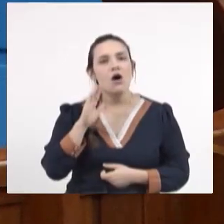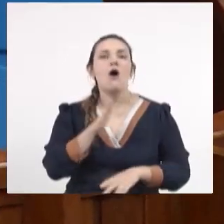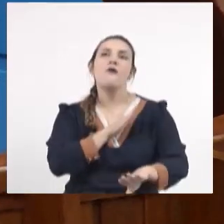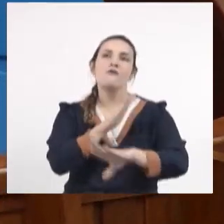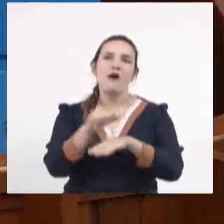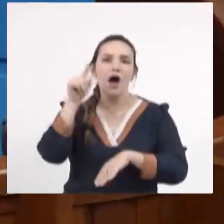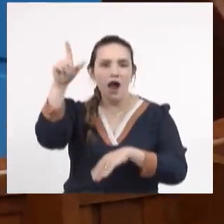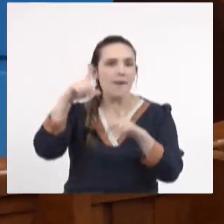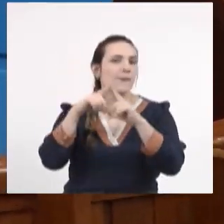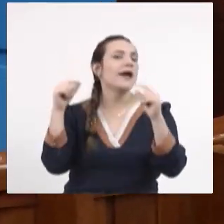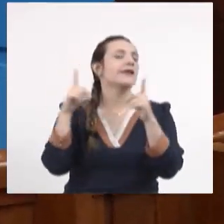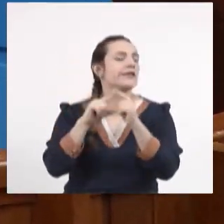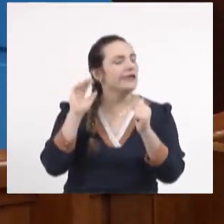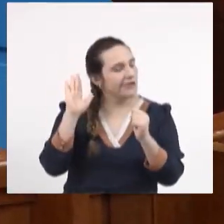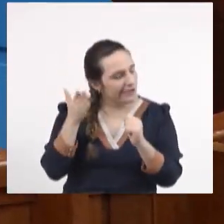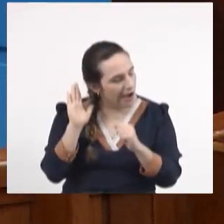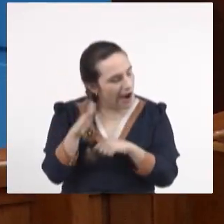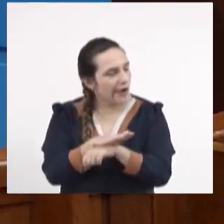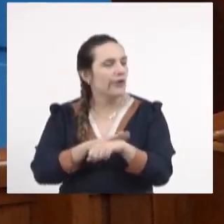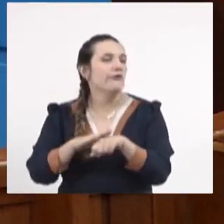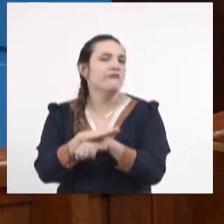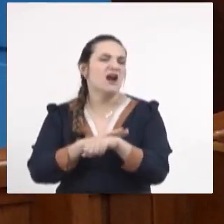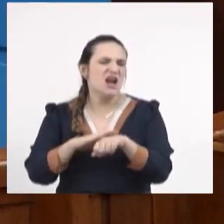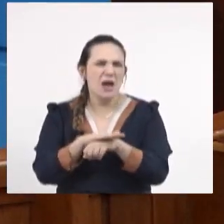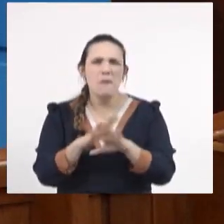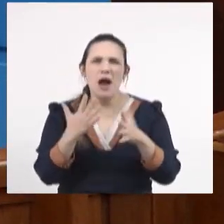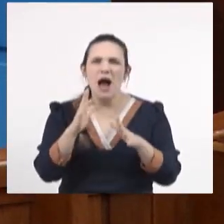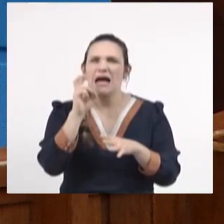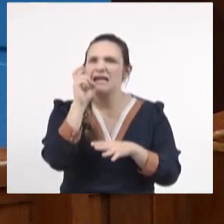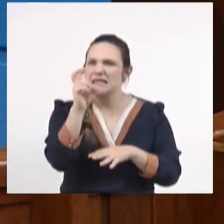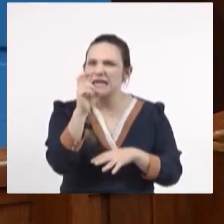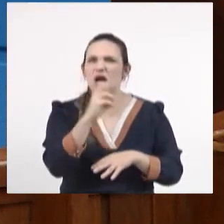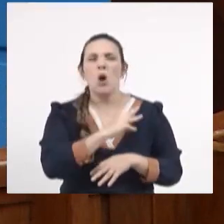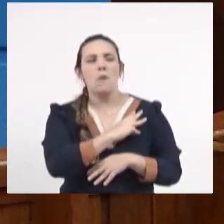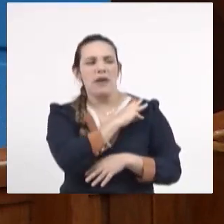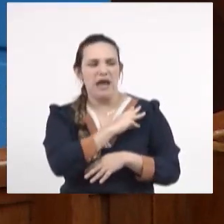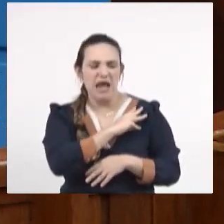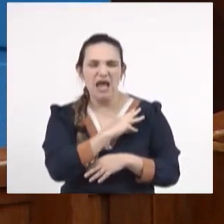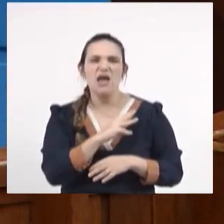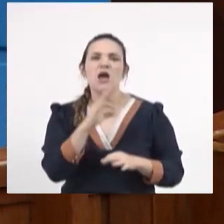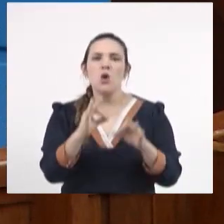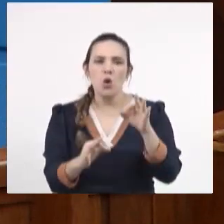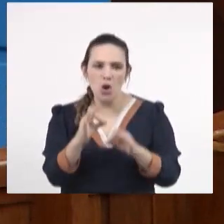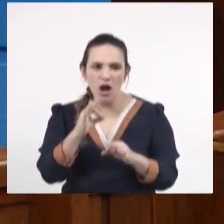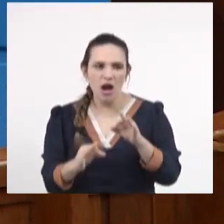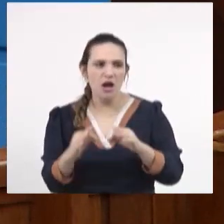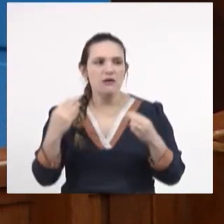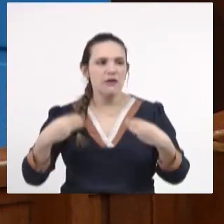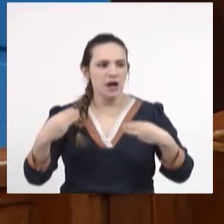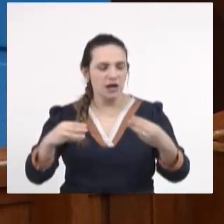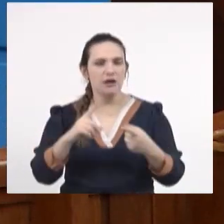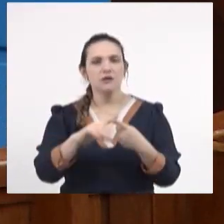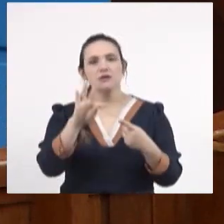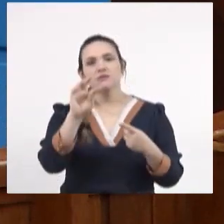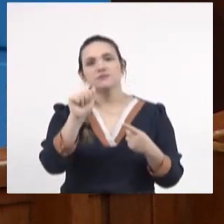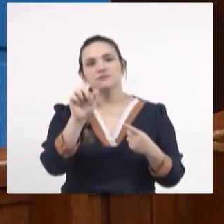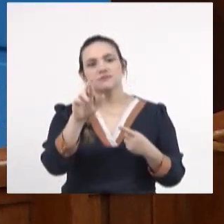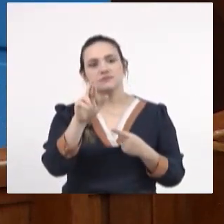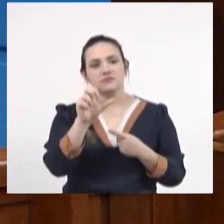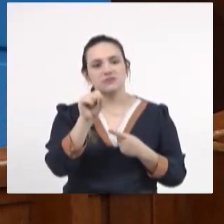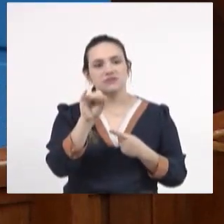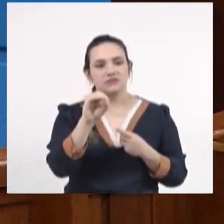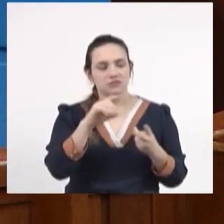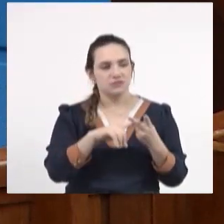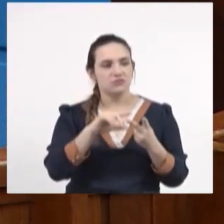Durante esses anos, já conversei com 5 ministros da Justiça. Tarso Genro, Zé